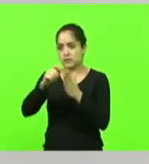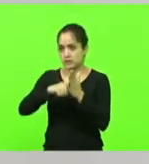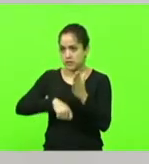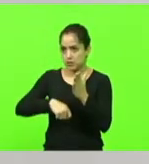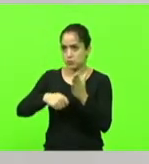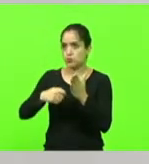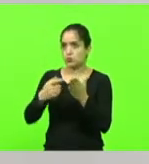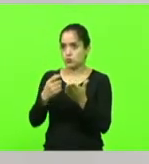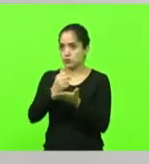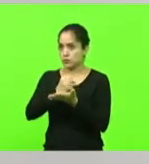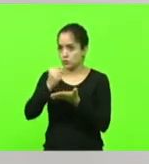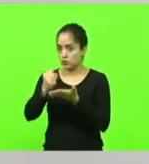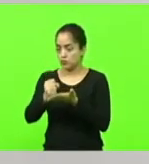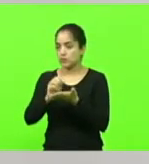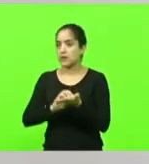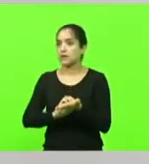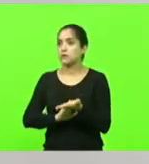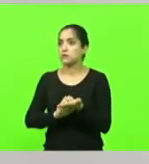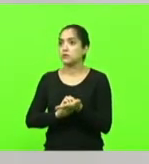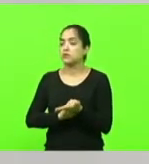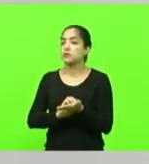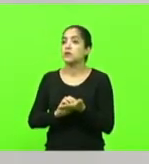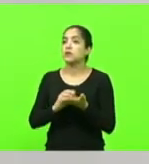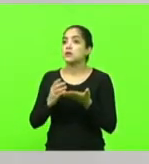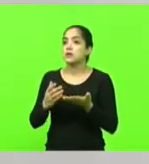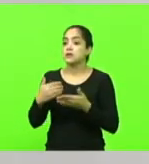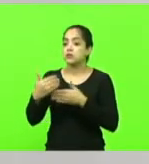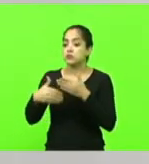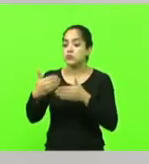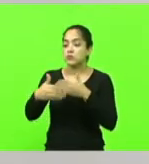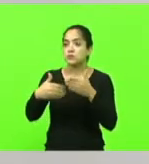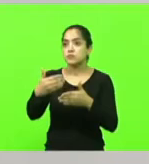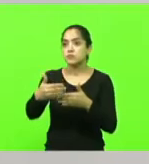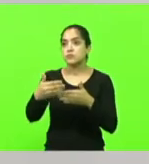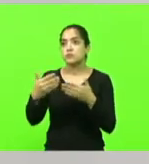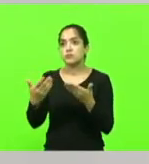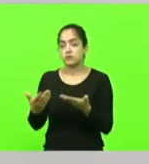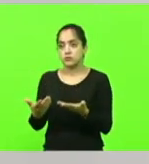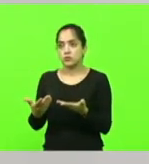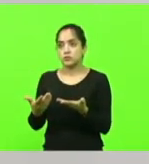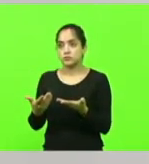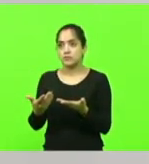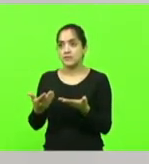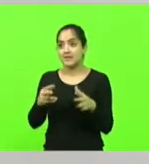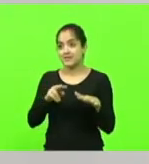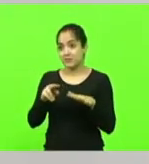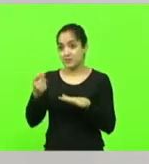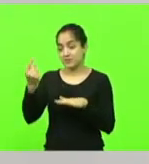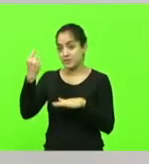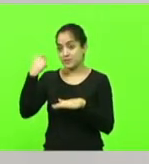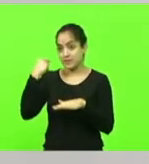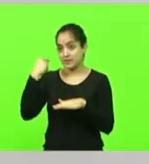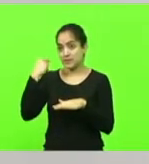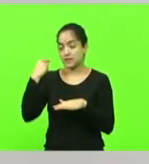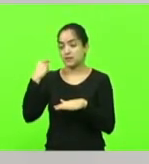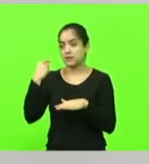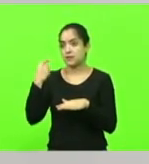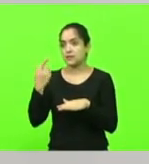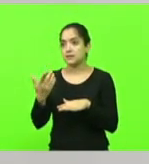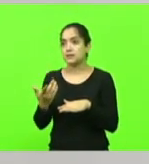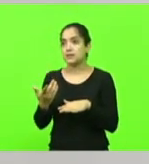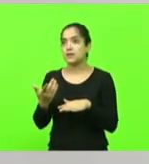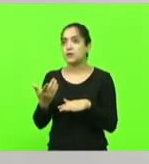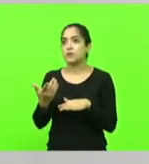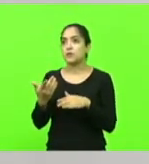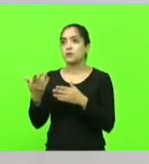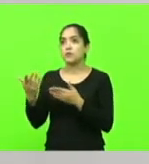de revitalização nos próximos dias, e isso acabou acontecendo na semana passada. Então, pela intervenção do